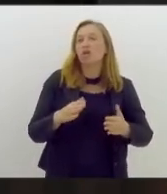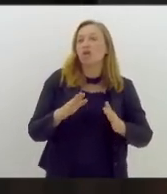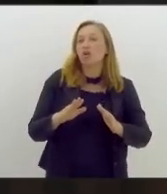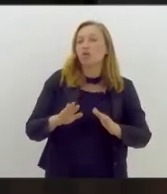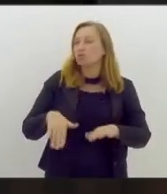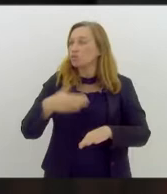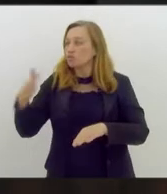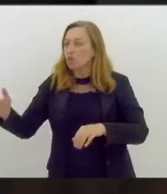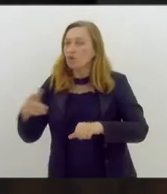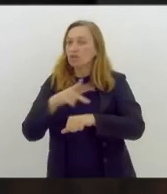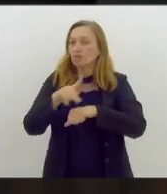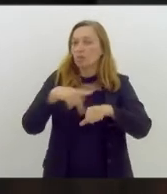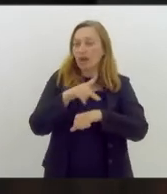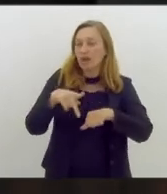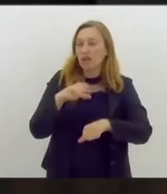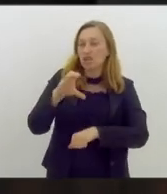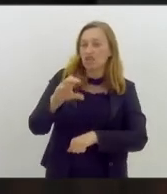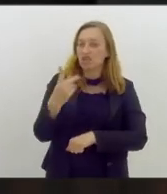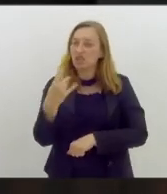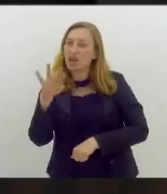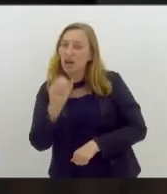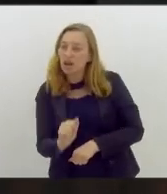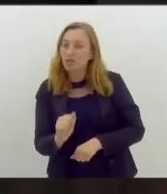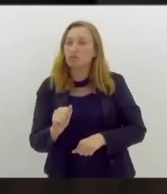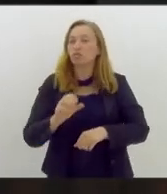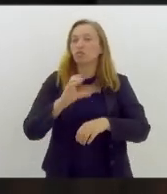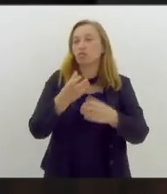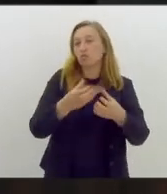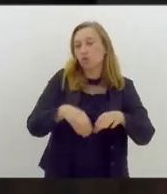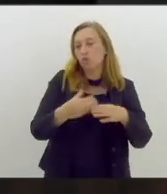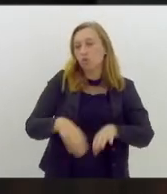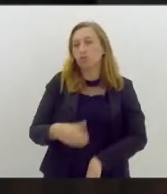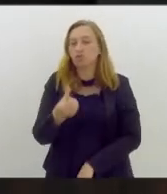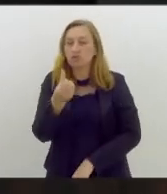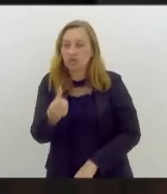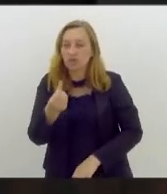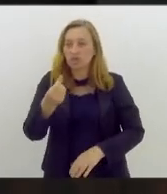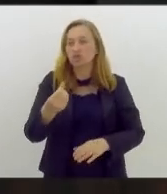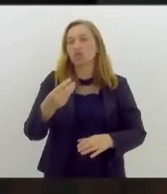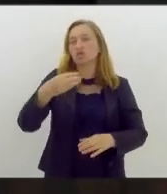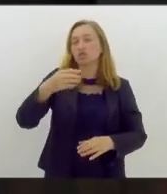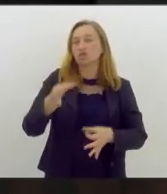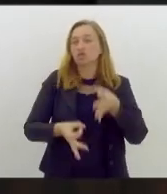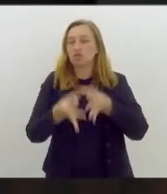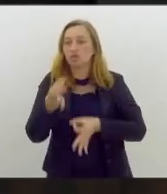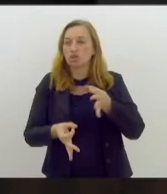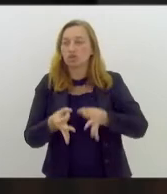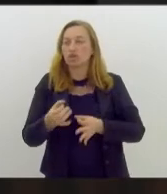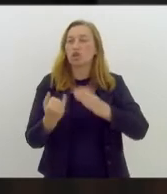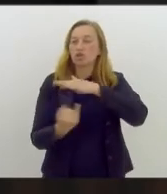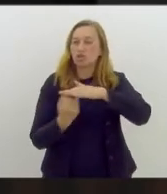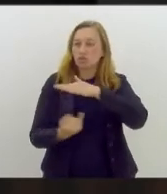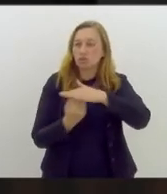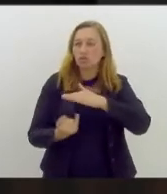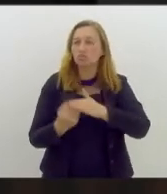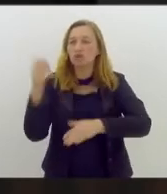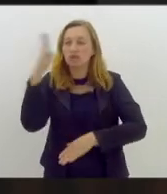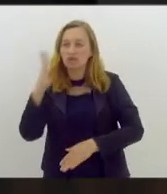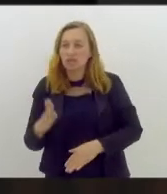vencedora do 6º concurso de monografias jurídicas do Instituto Brasileiro de Ciências